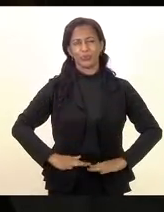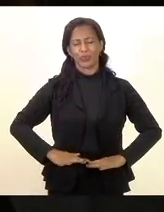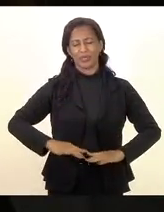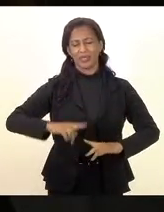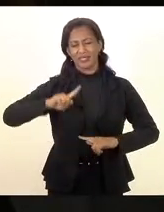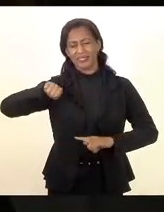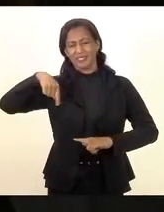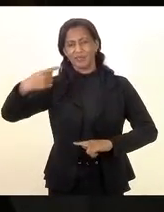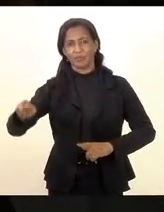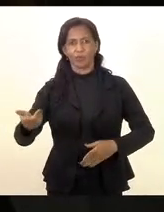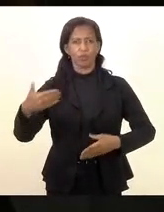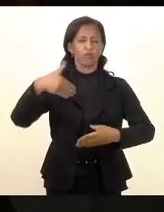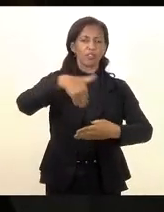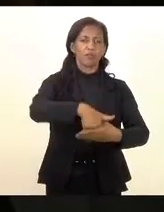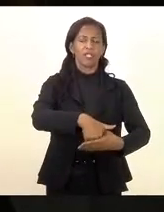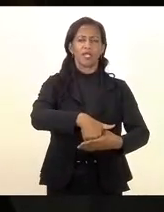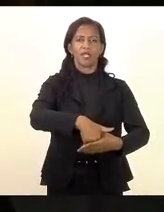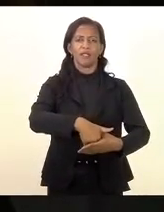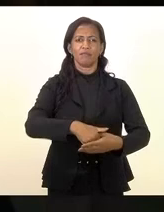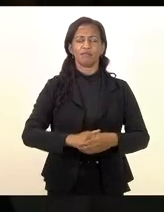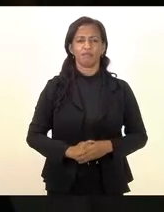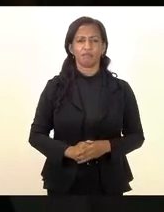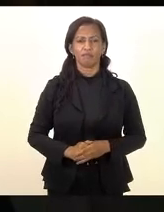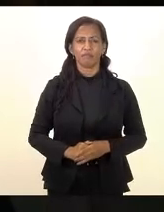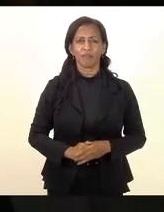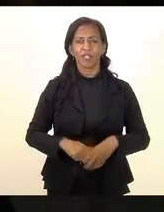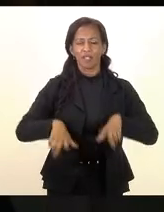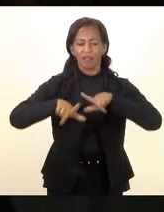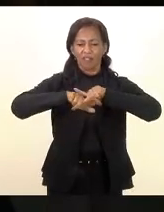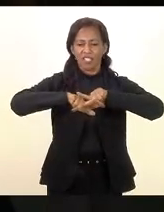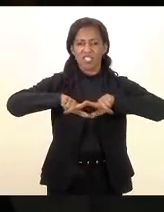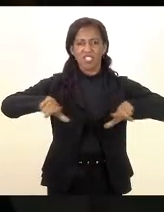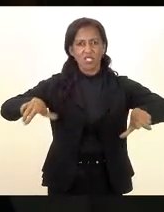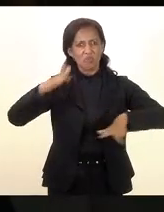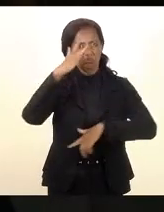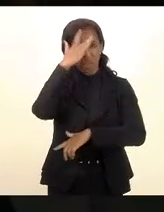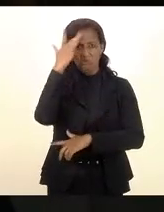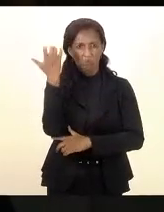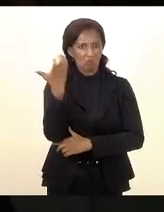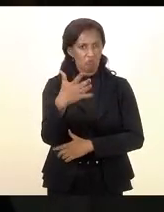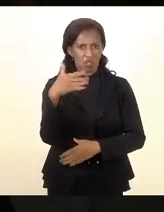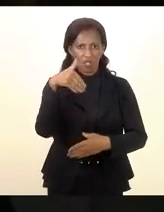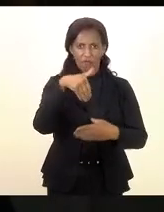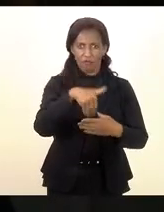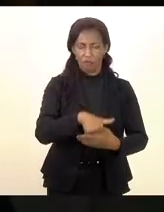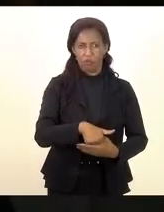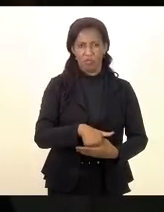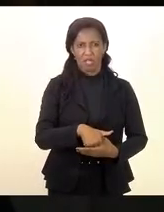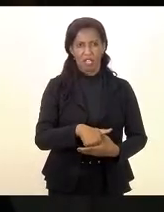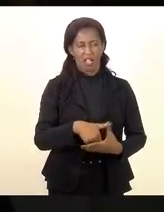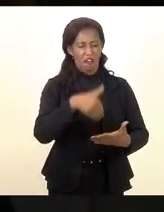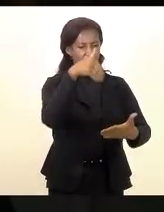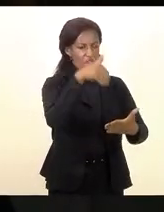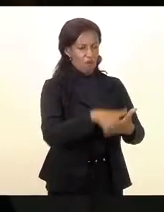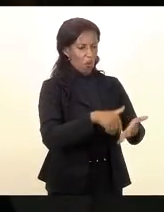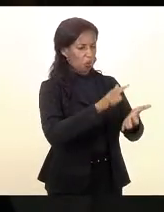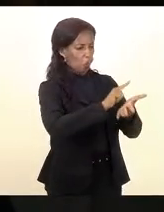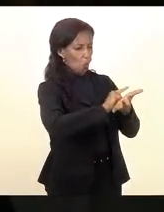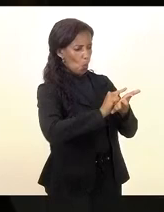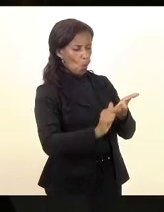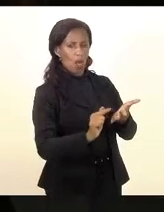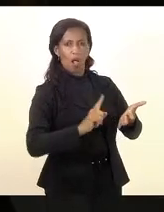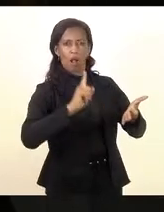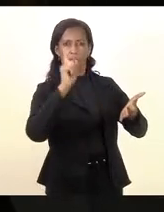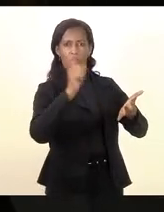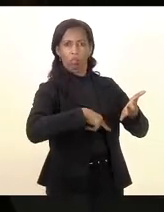próxima eleição as urnas estão cada vez mais vazias cresce o voto branco nulo